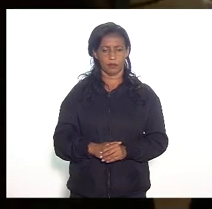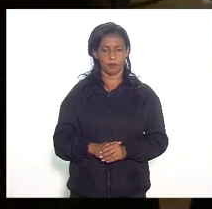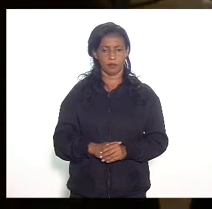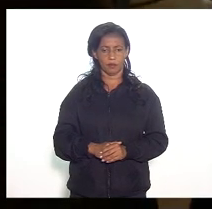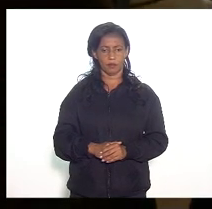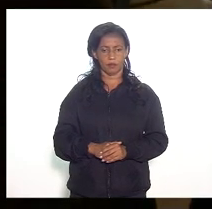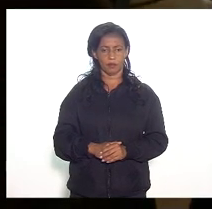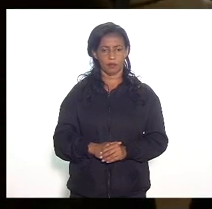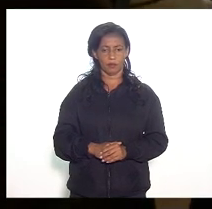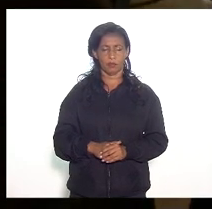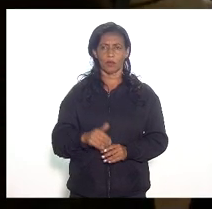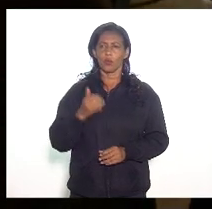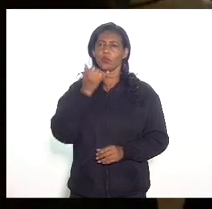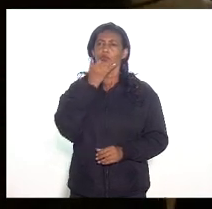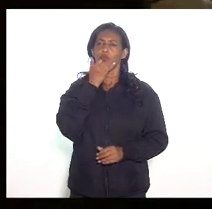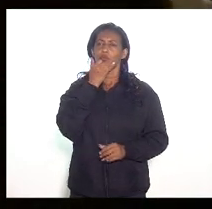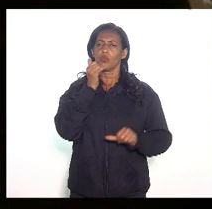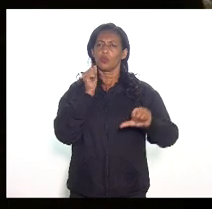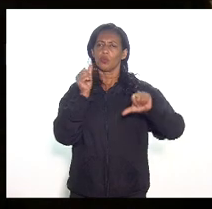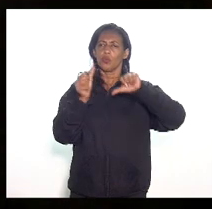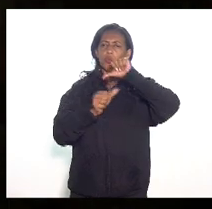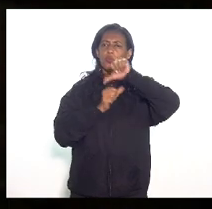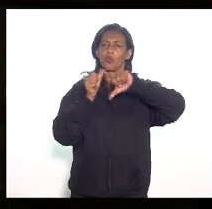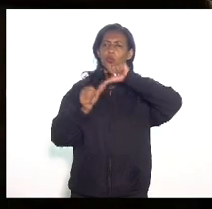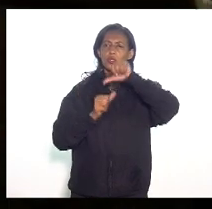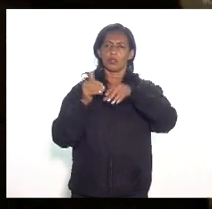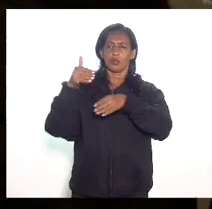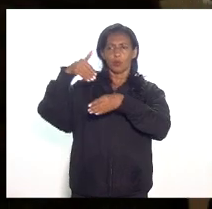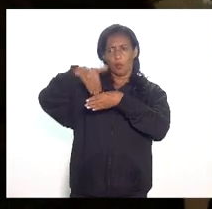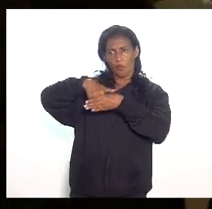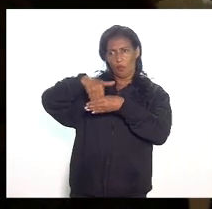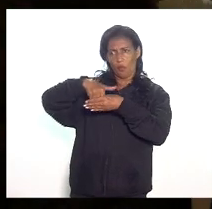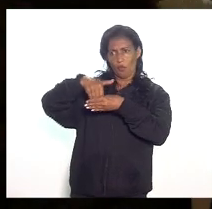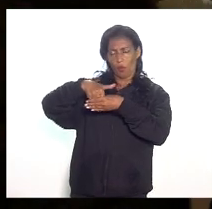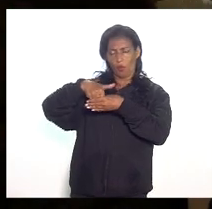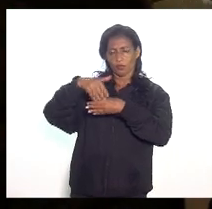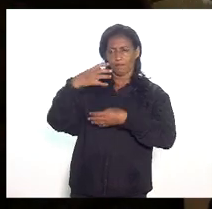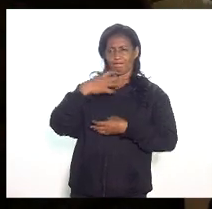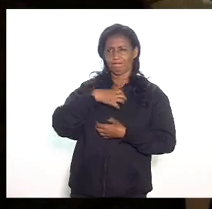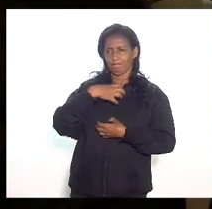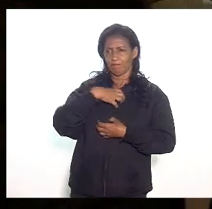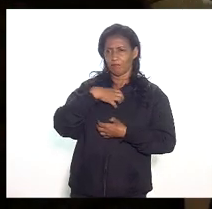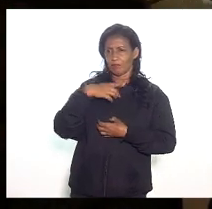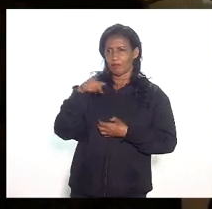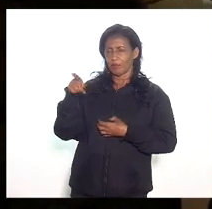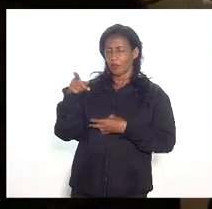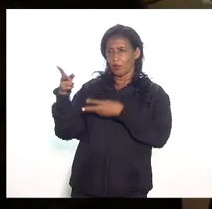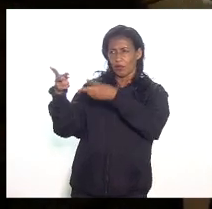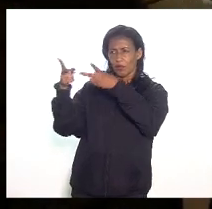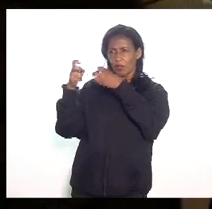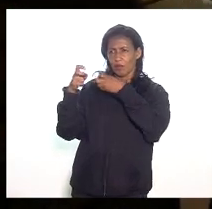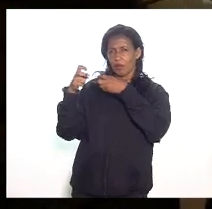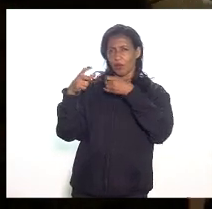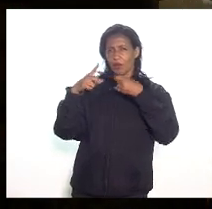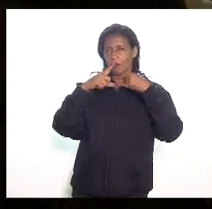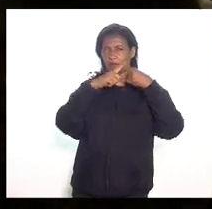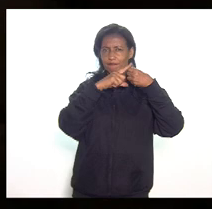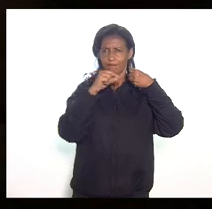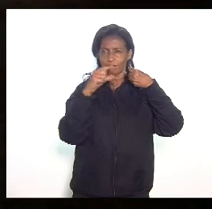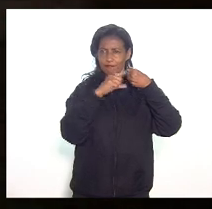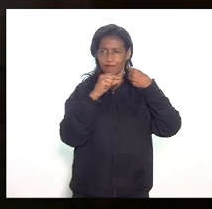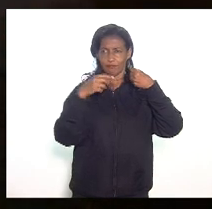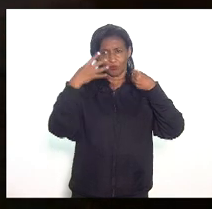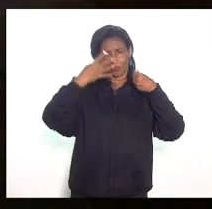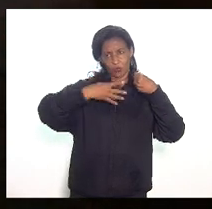desculpa a mudança do meu voto mas nesse sentido por conta do que o Alexandre falou do artigo 4 eu não gostaria de ir